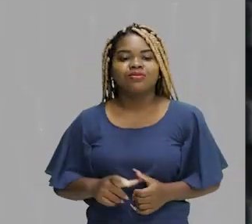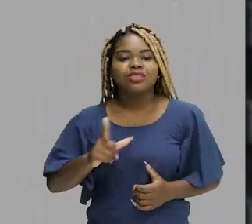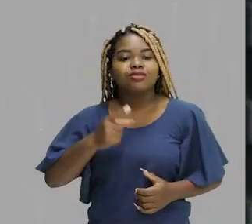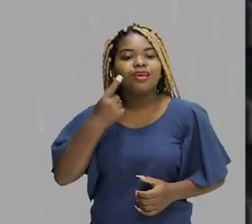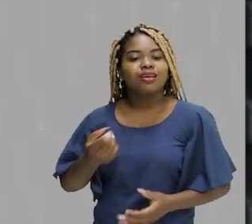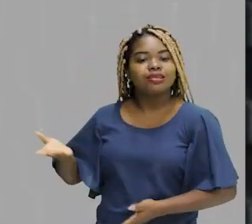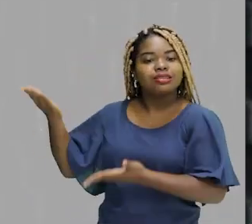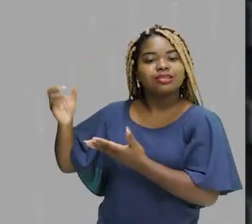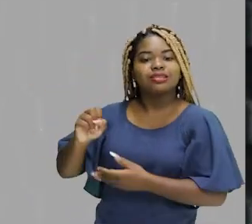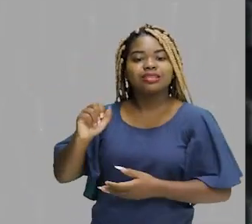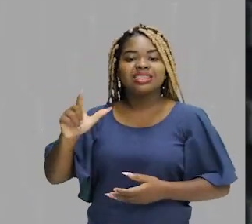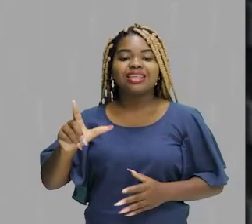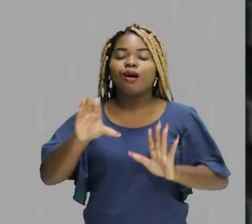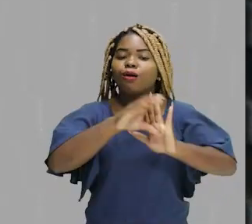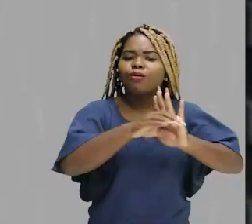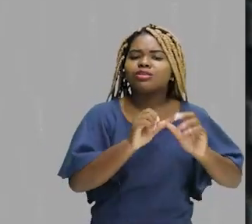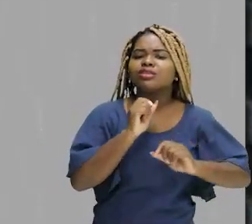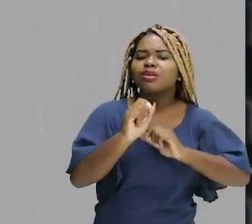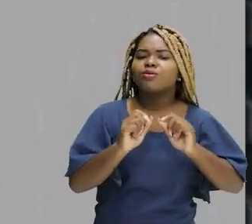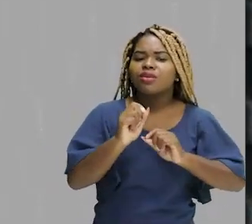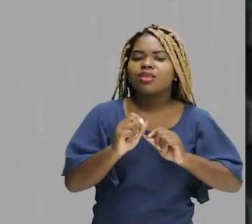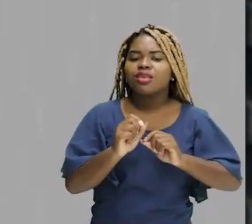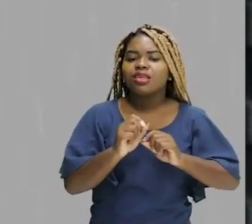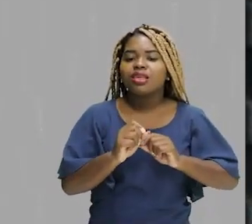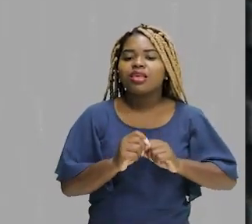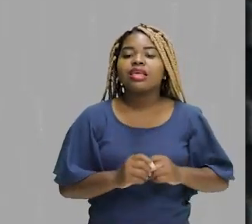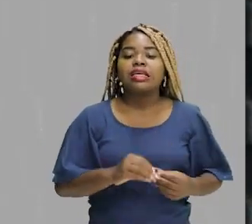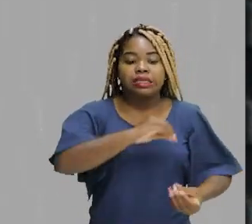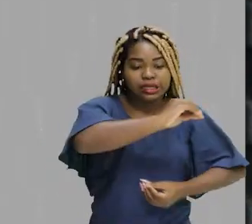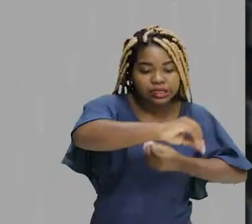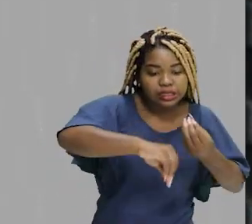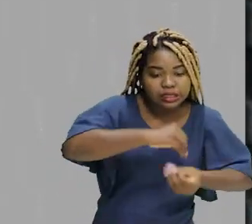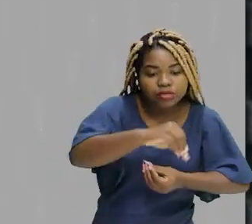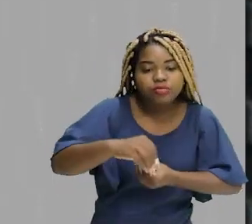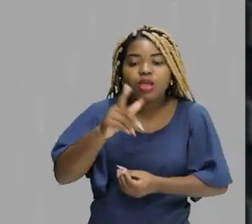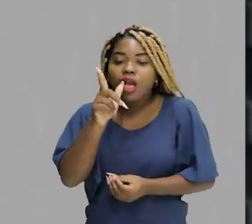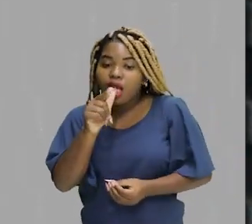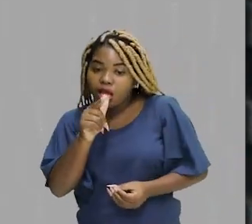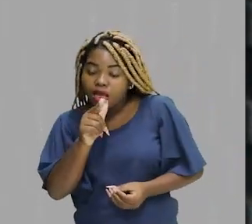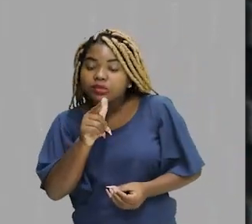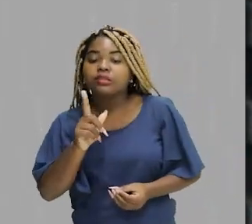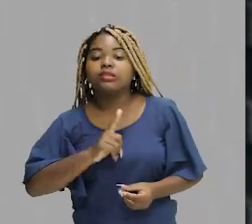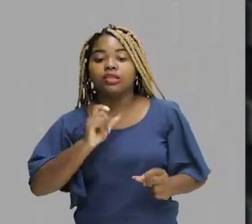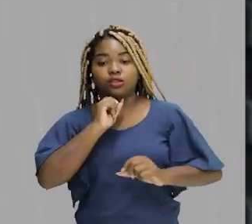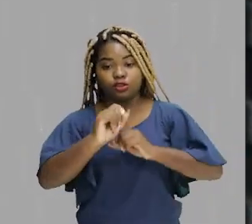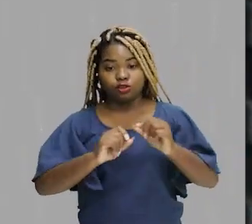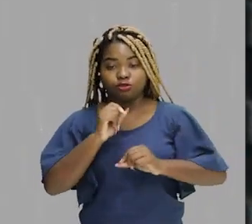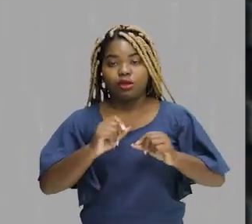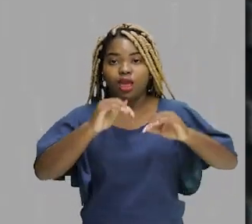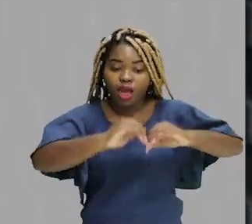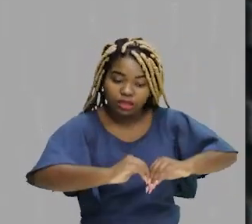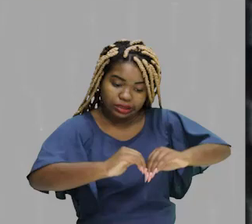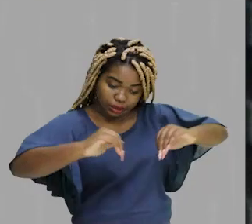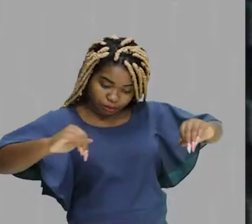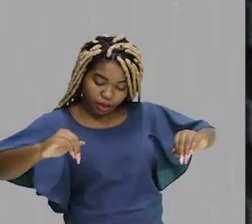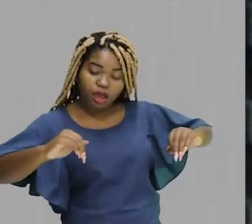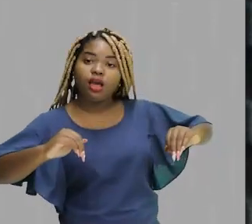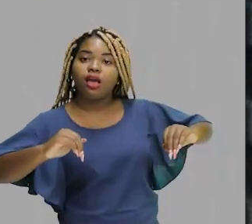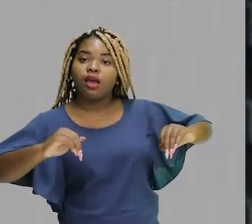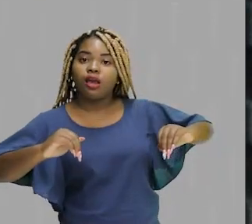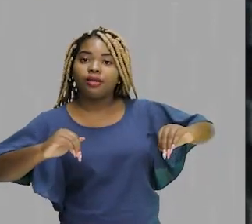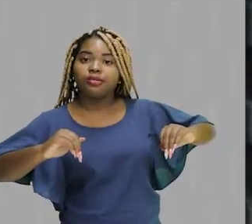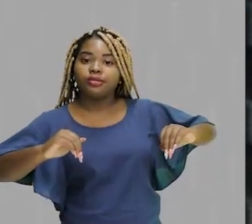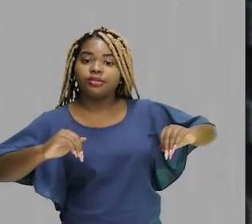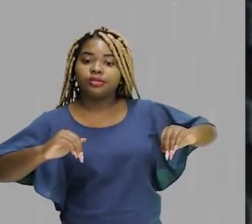solução aquosa, ou seja, dissolvida em água, vai sofrer dissociação, a separação, porque é